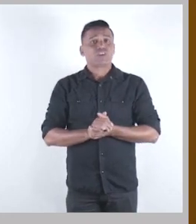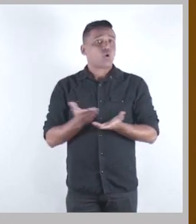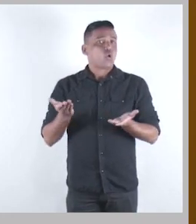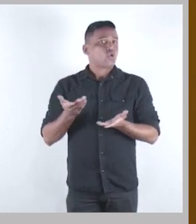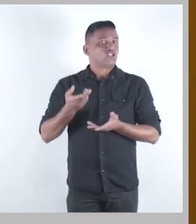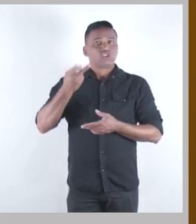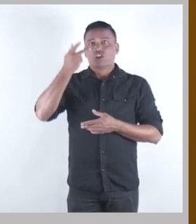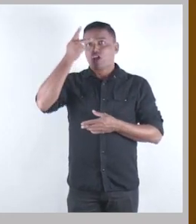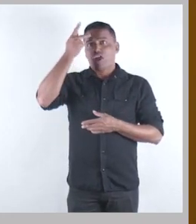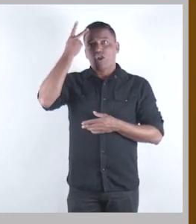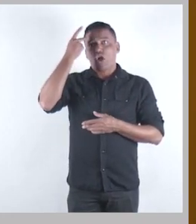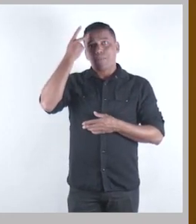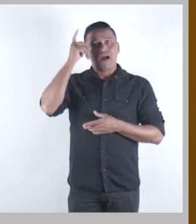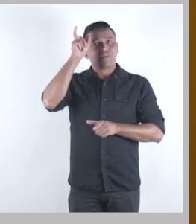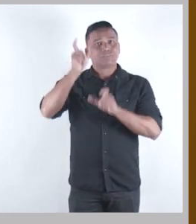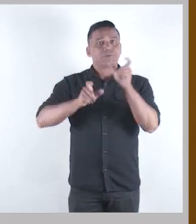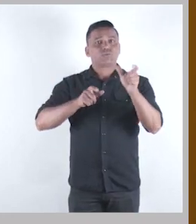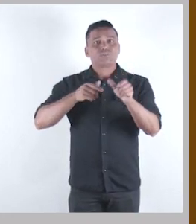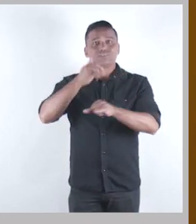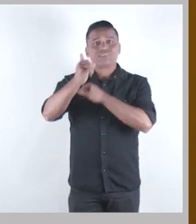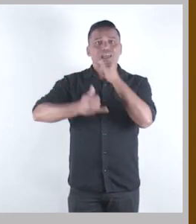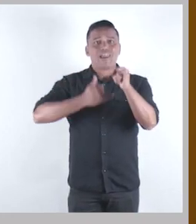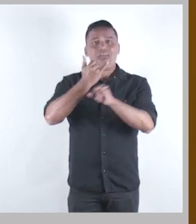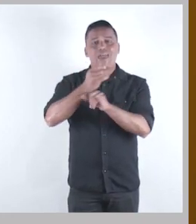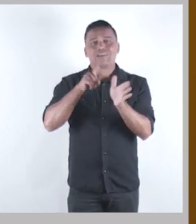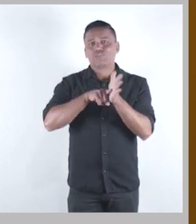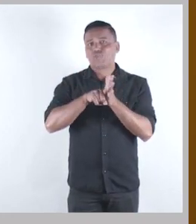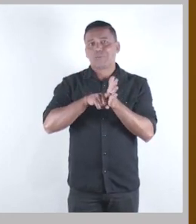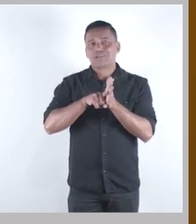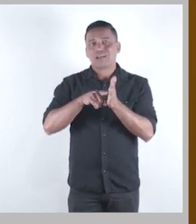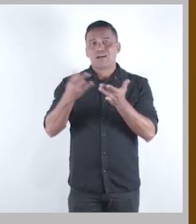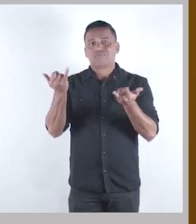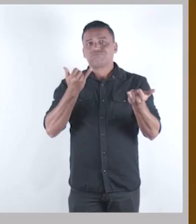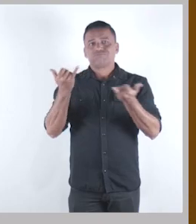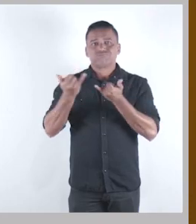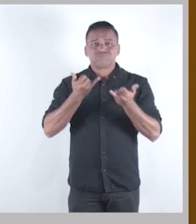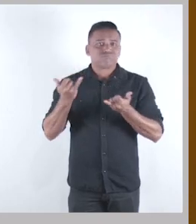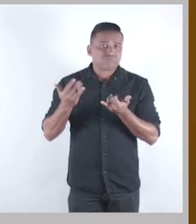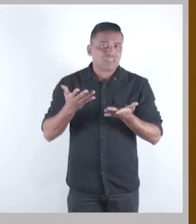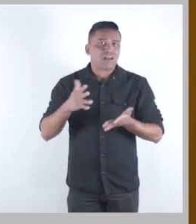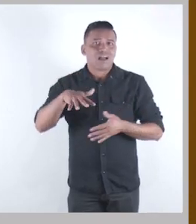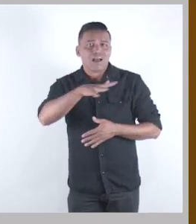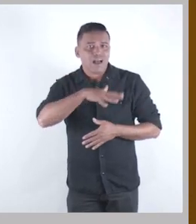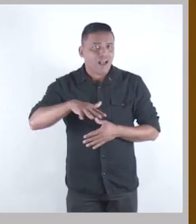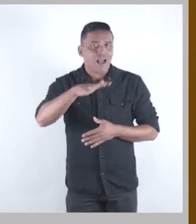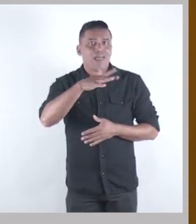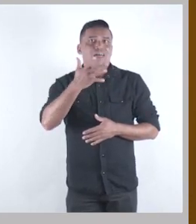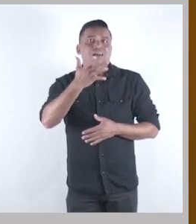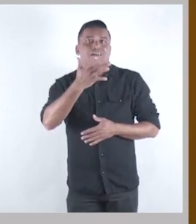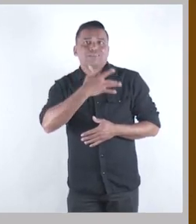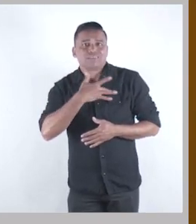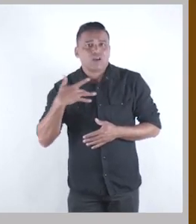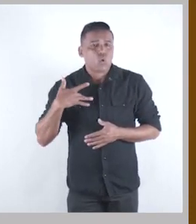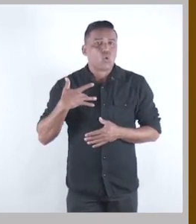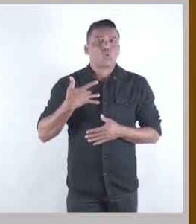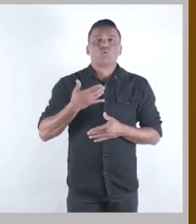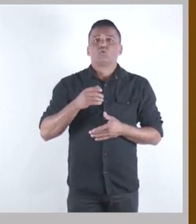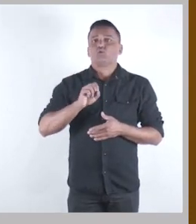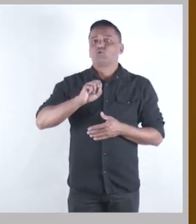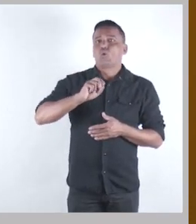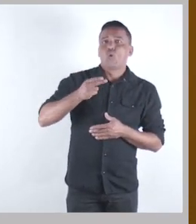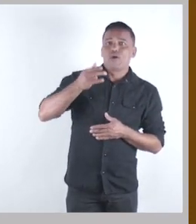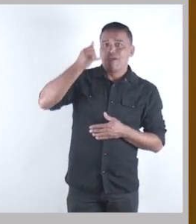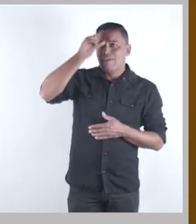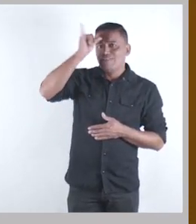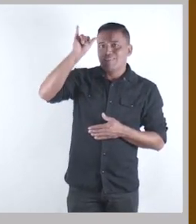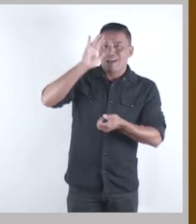na internet, por exemplo, informação vária sobre a saúde, sobre como prevenir a hipertensão,